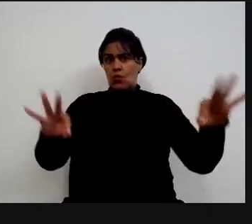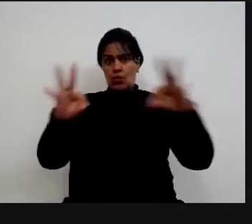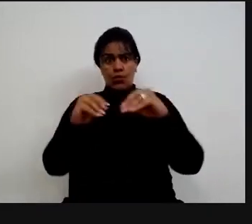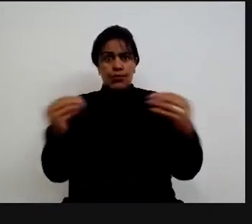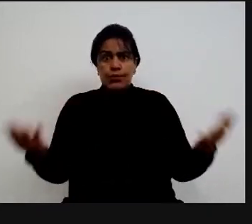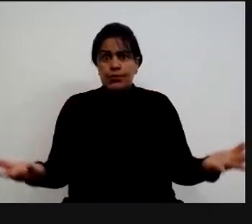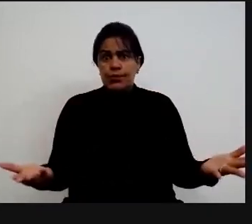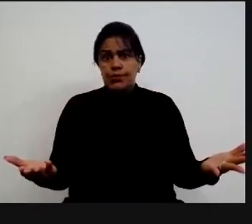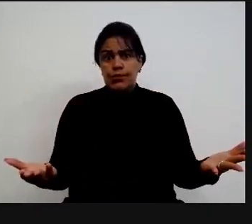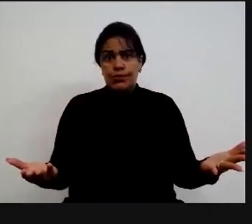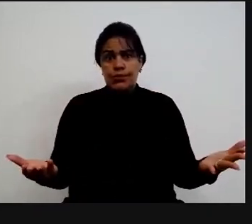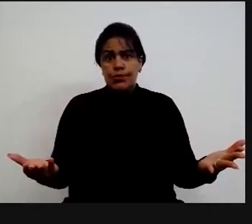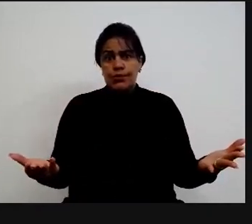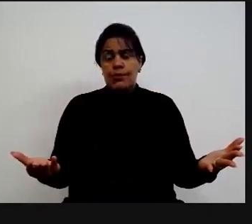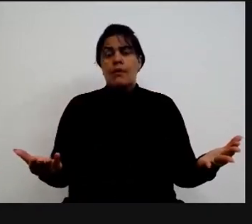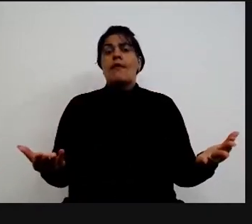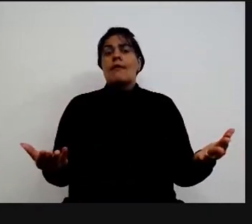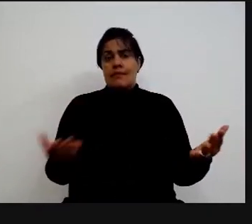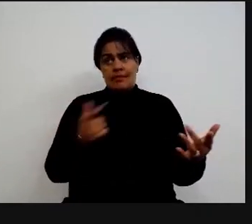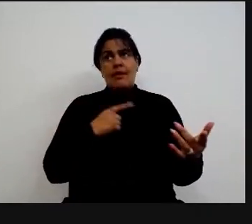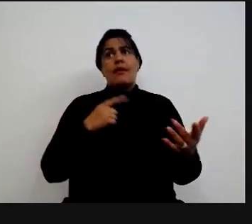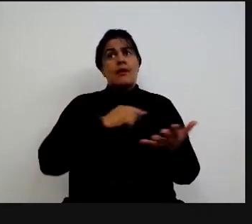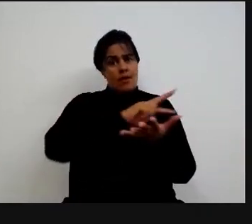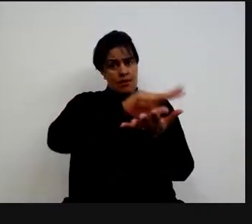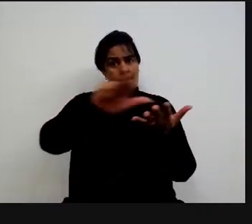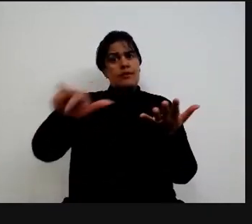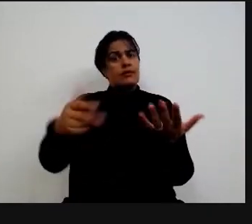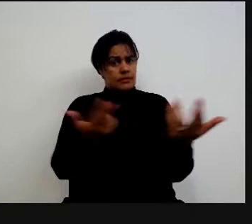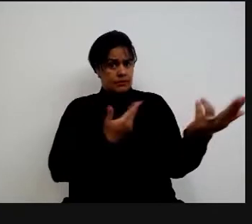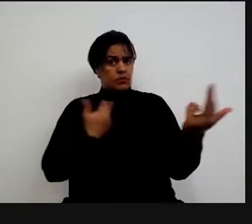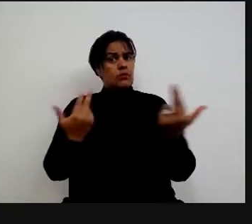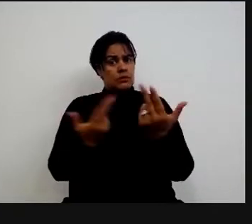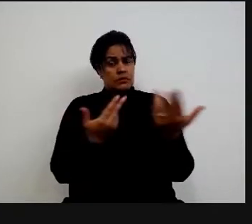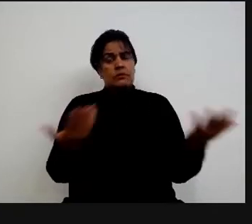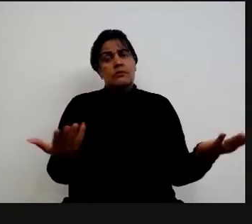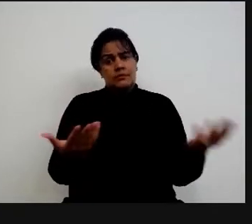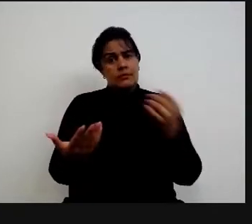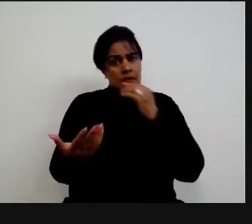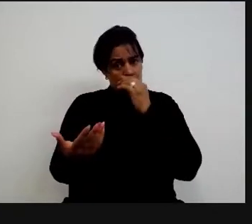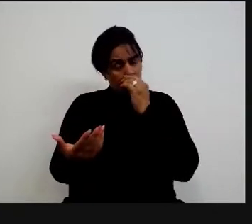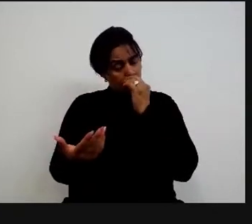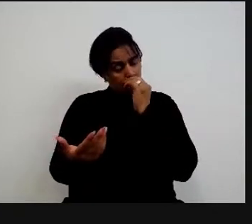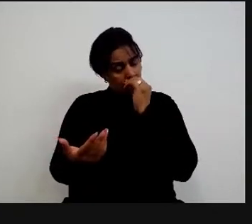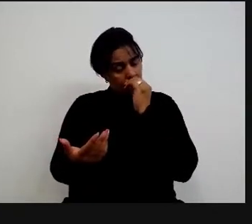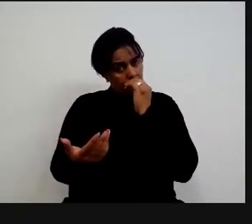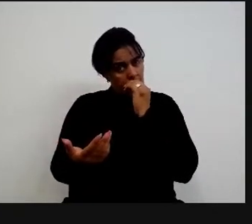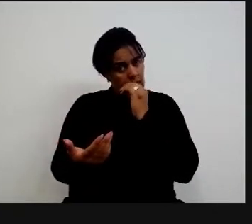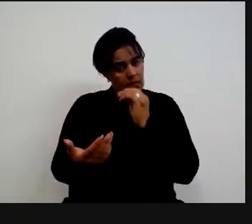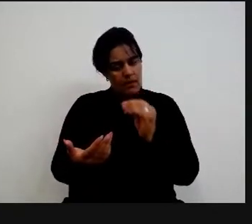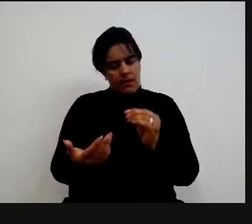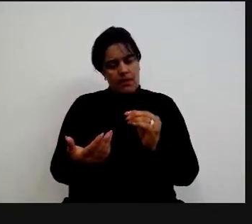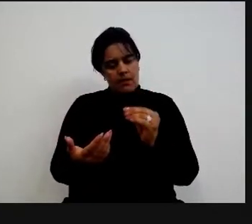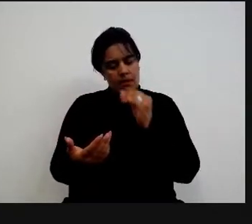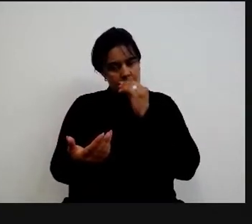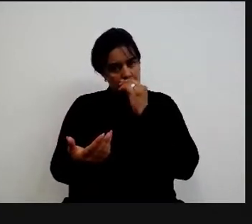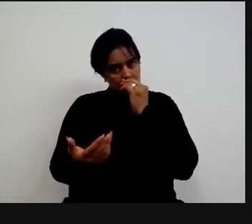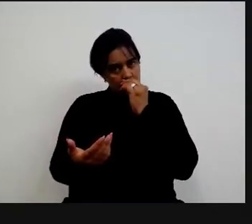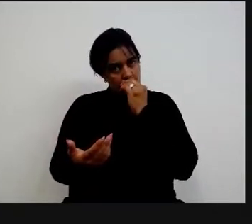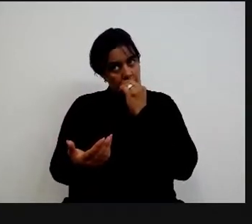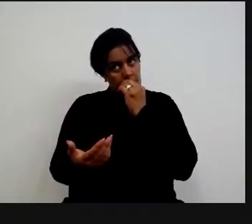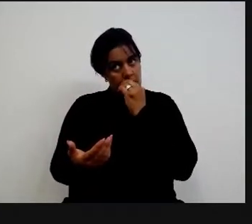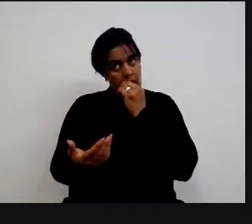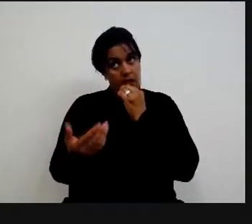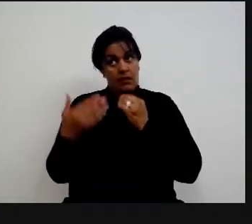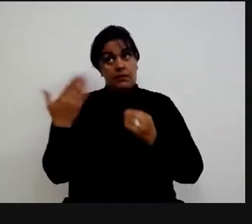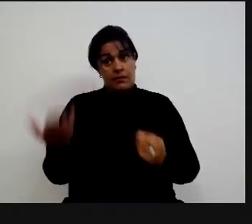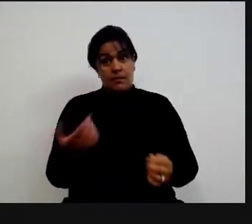tanto de servidores que vivem dessa forma sozinhos e que precisava de ter relações acontecendo.